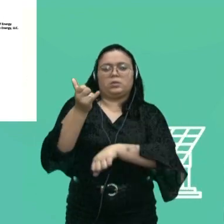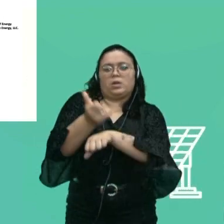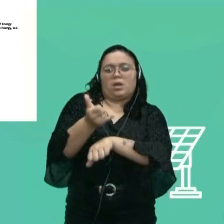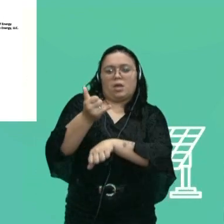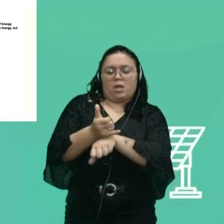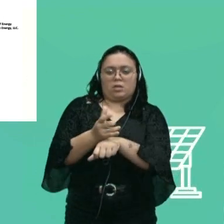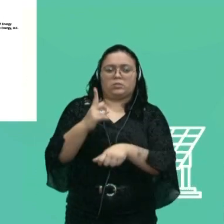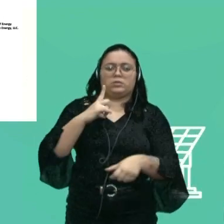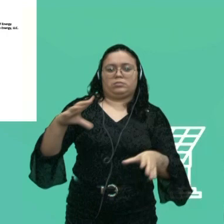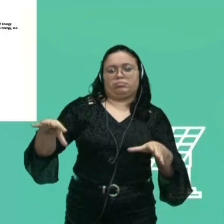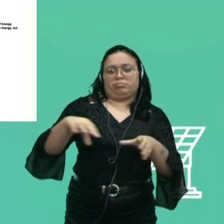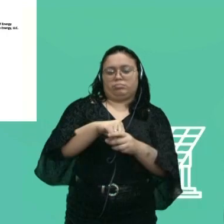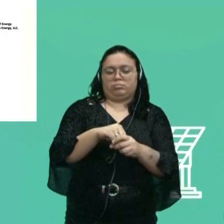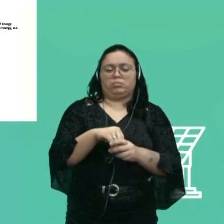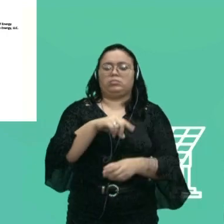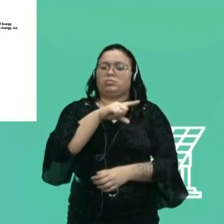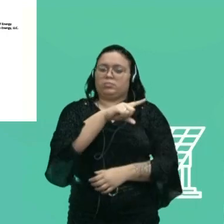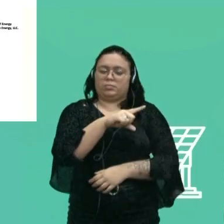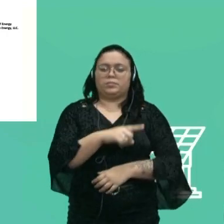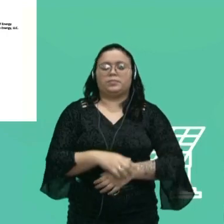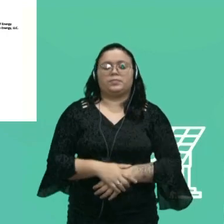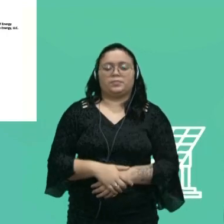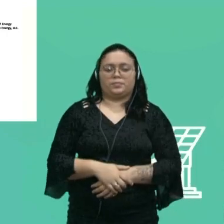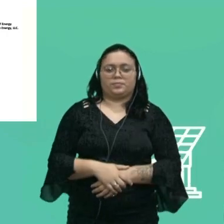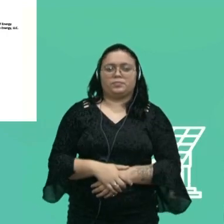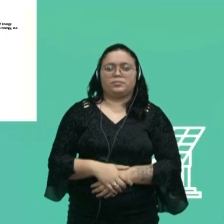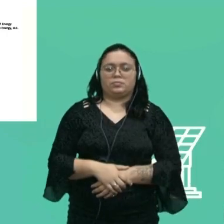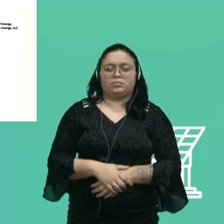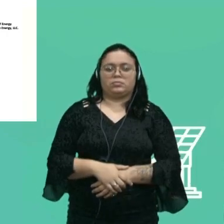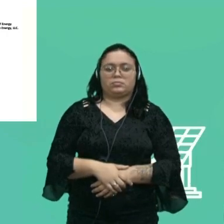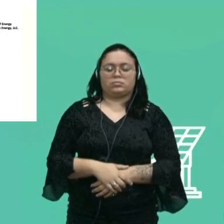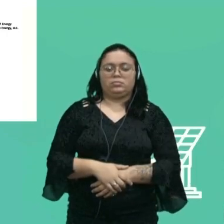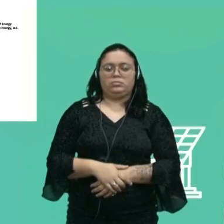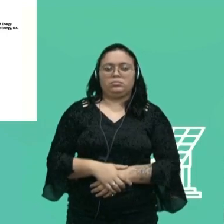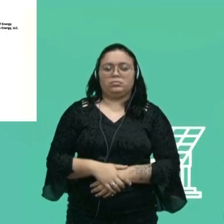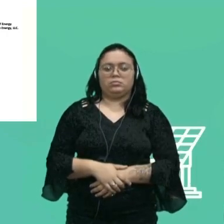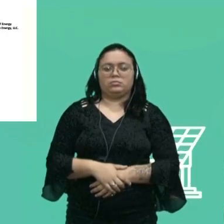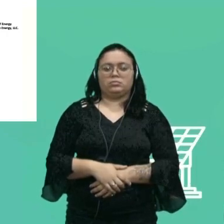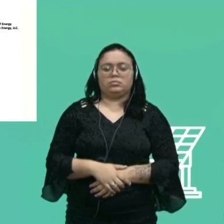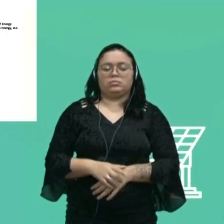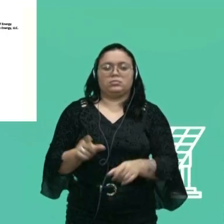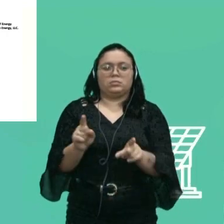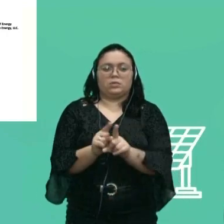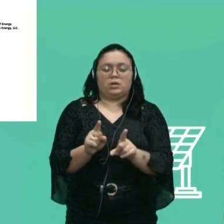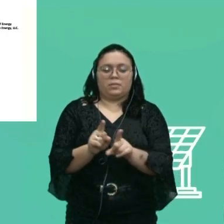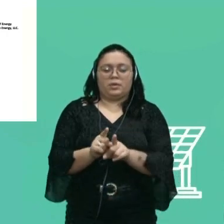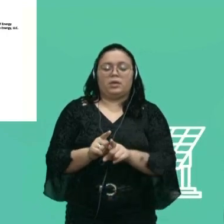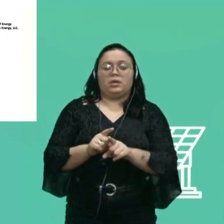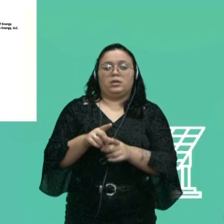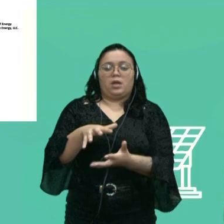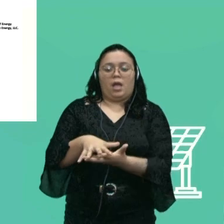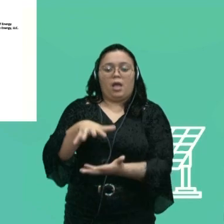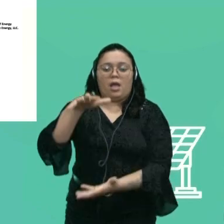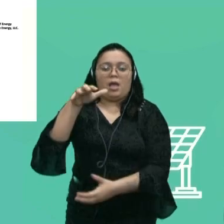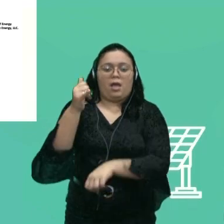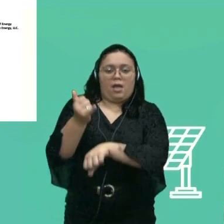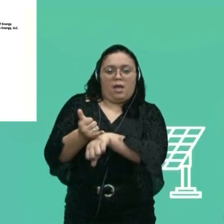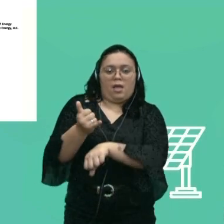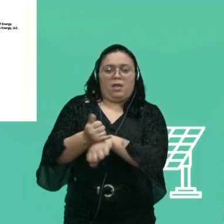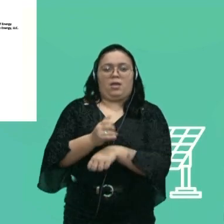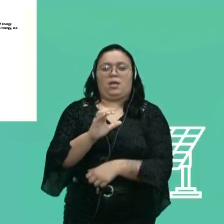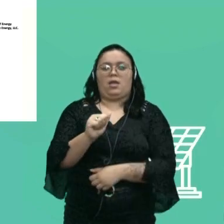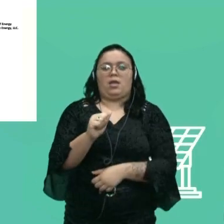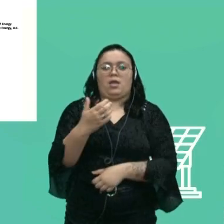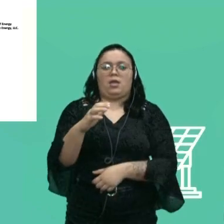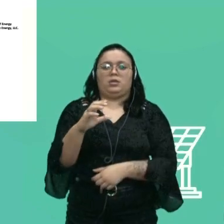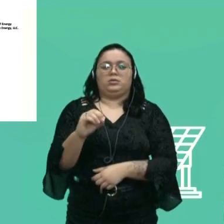ramais da Cegás, mesmo os poliméricos, eles têm tubulação a montante em aço, tá?